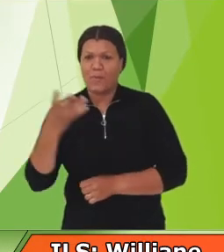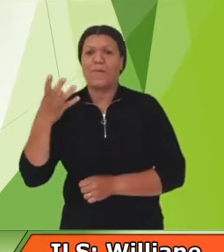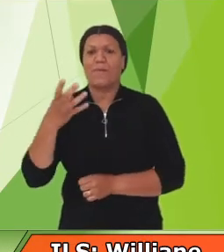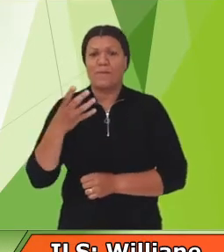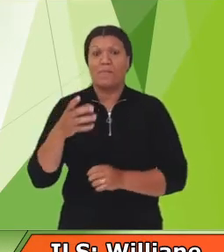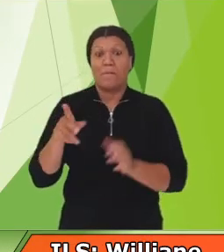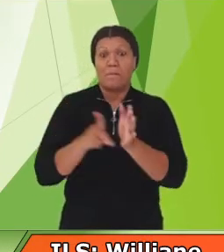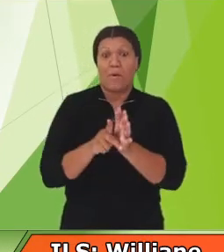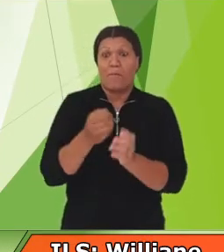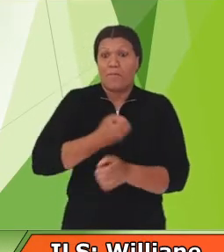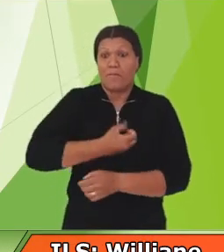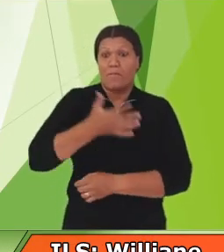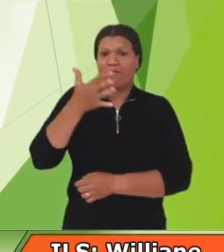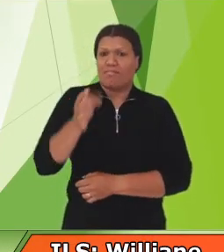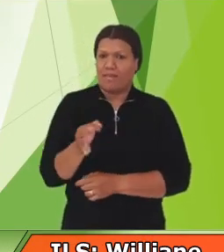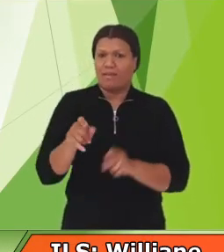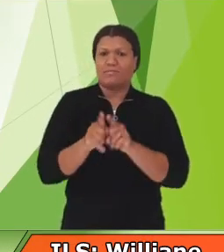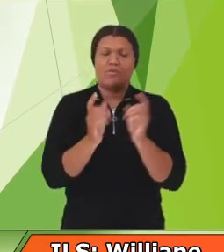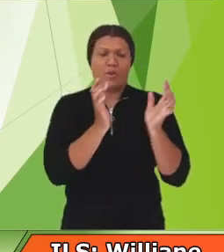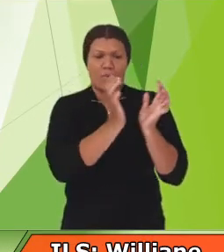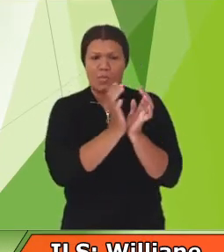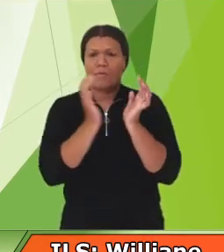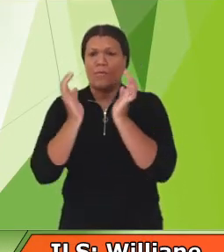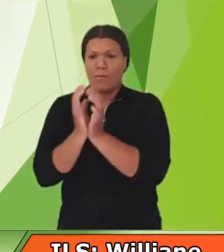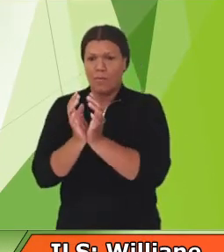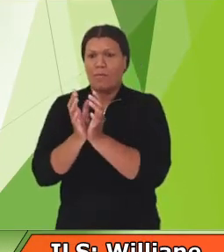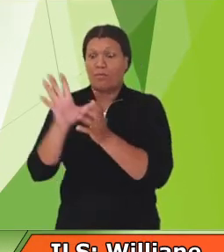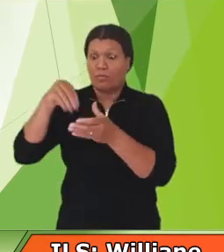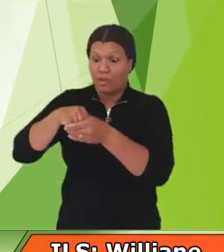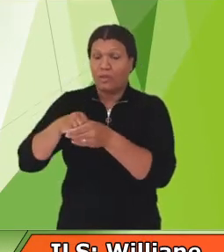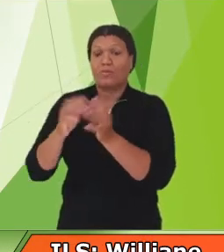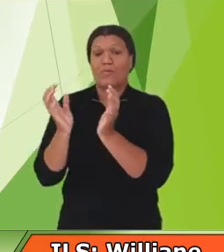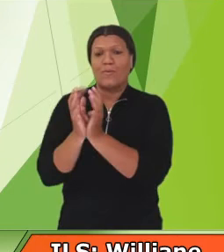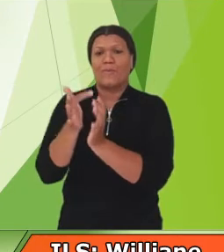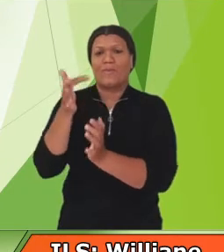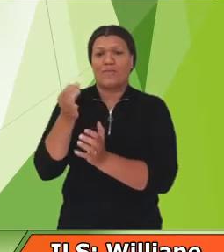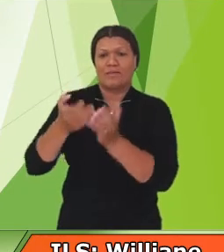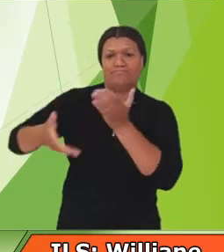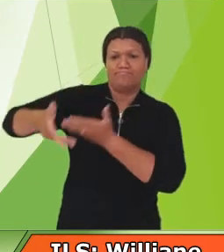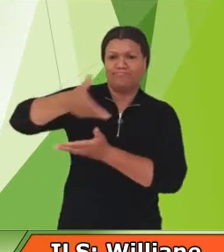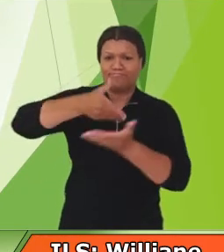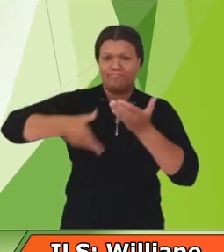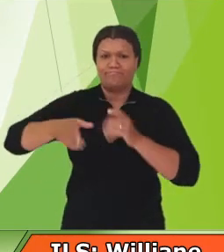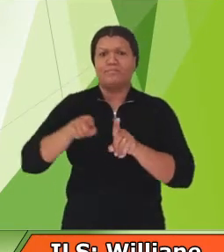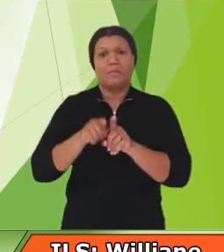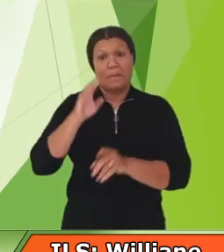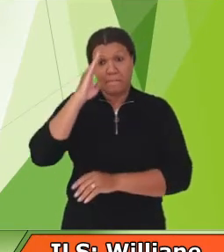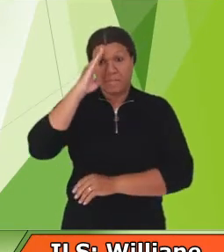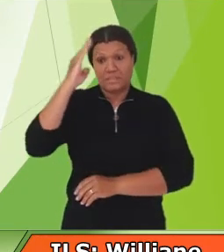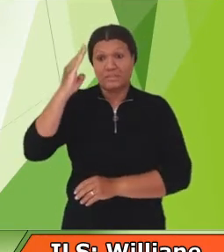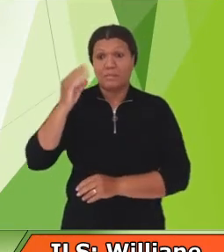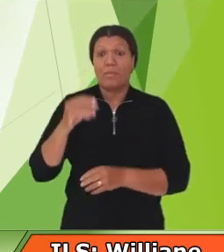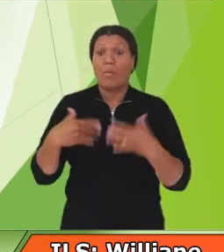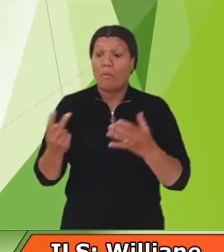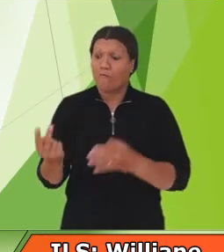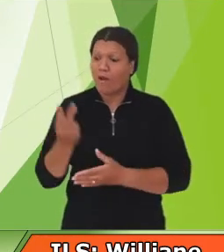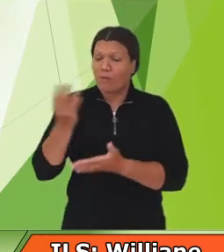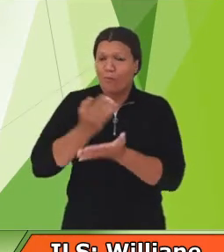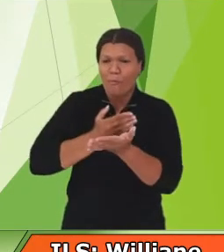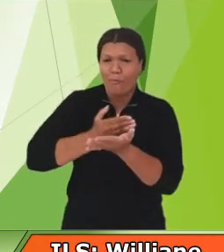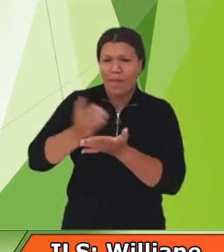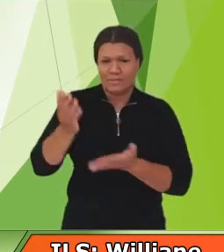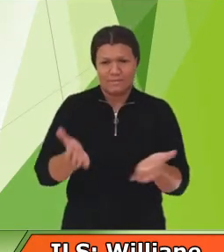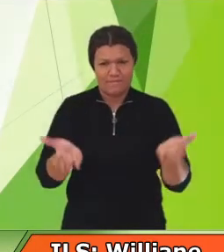como agrupamentos e trocas na base 10, e princípio do valor posicional.